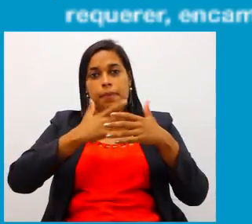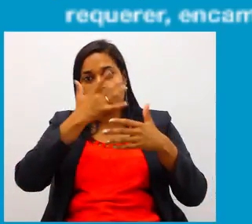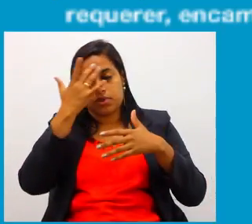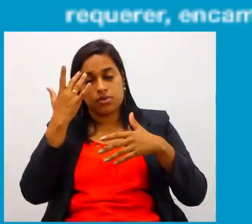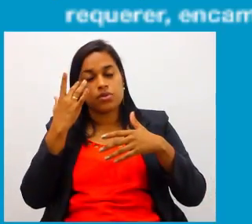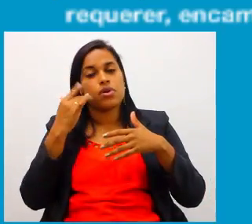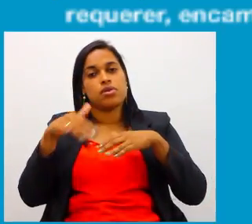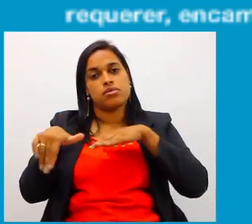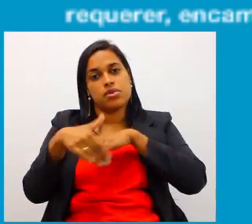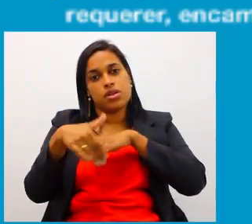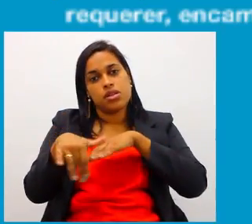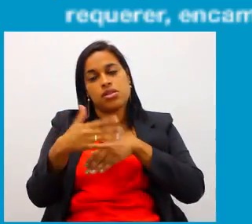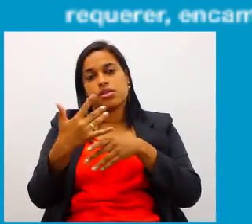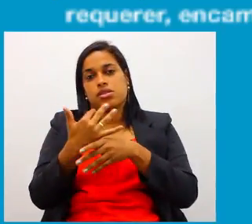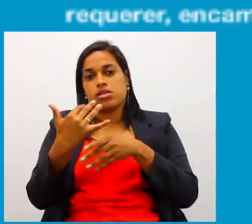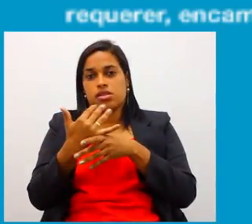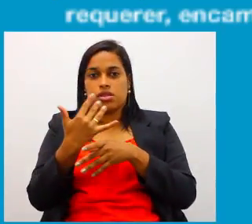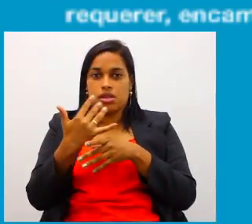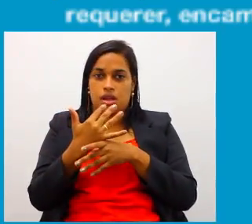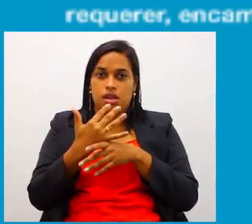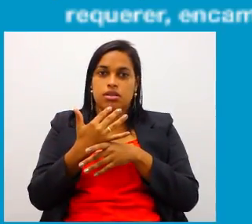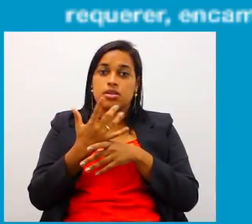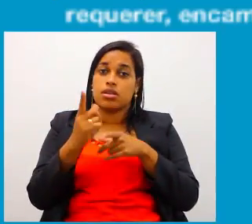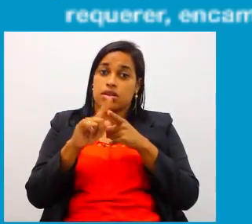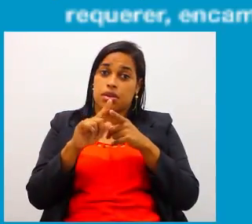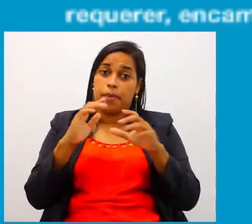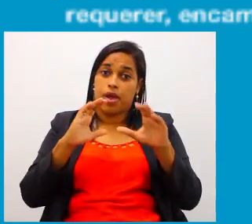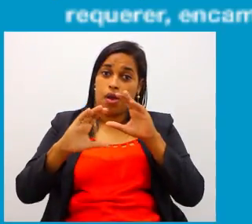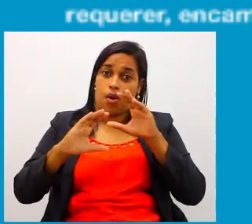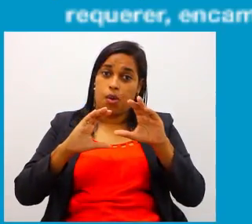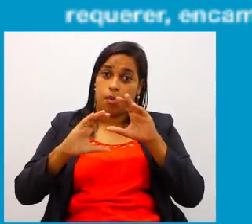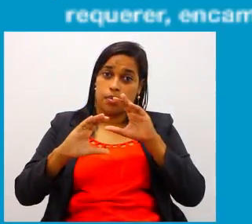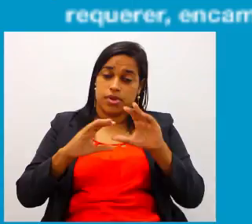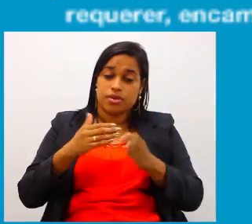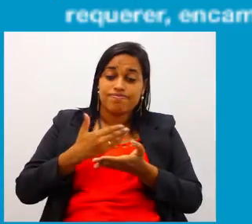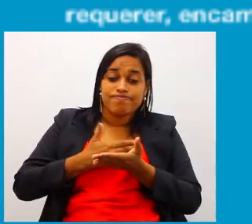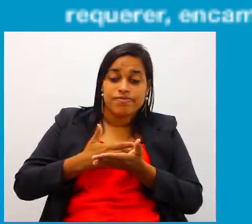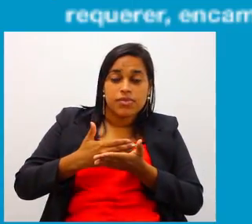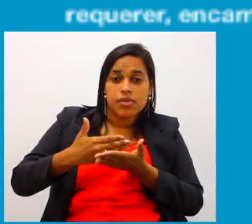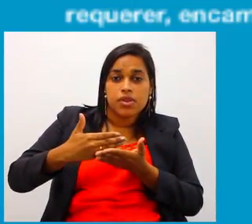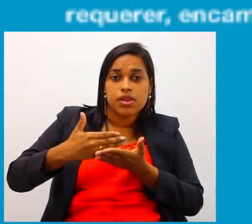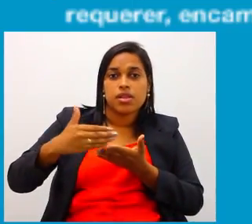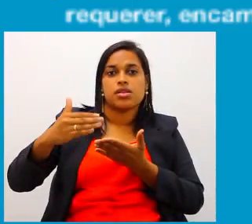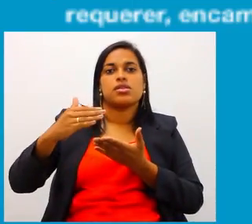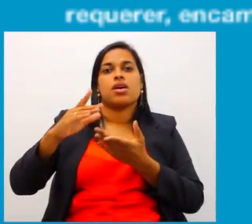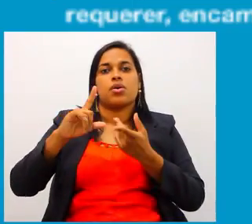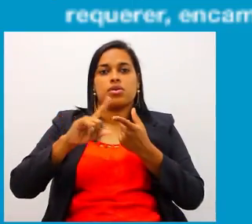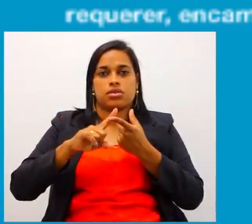o endereço e a cidade, e aí a comunicação inicial, né?